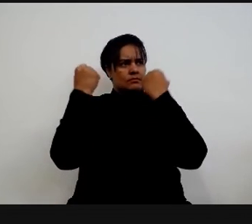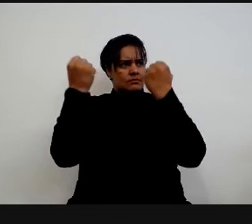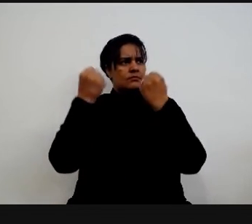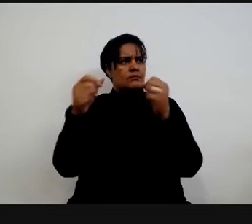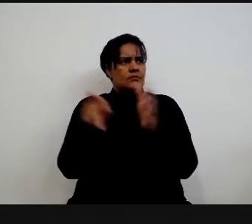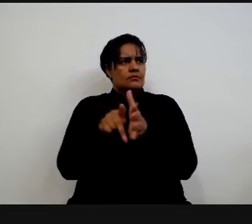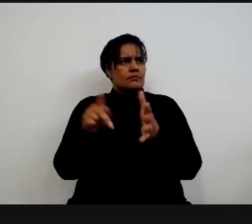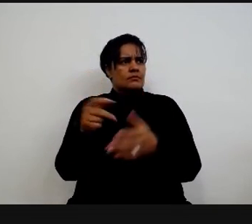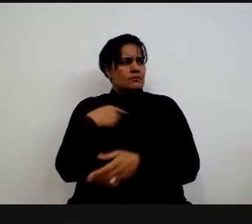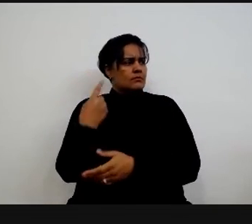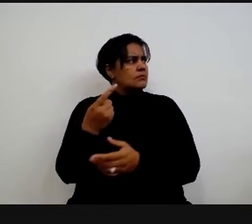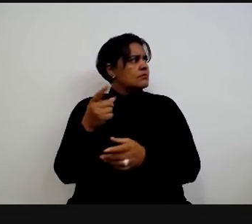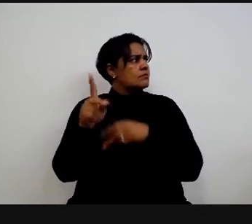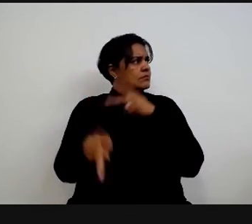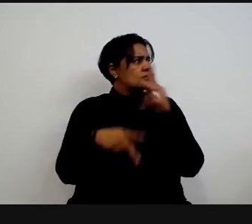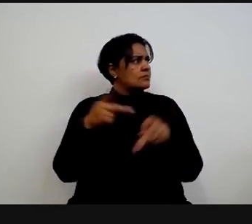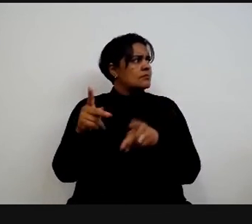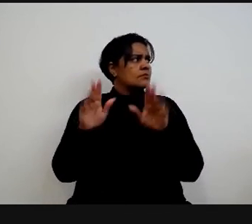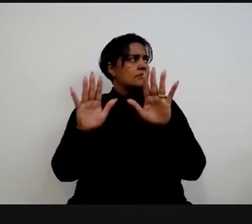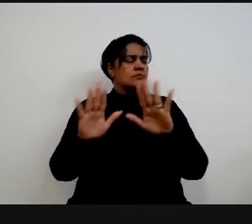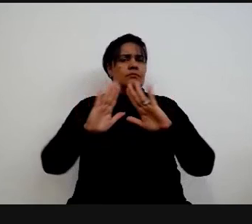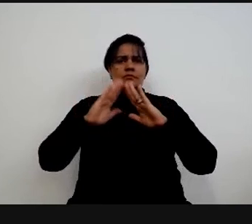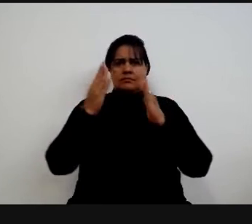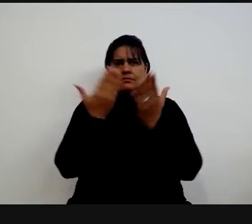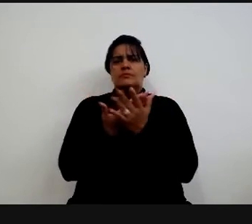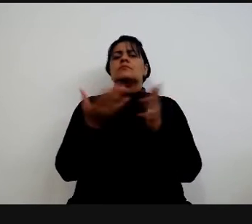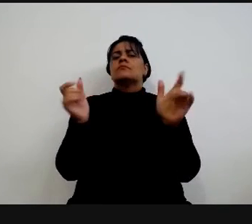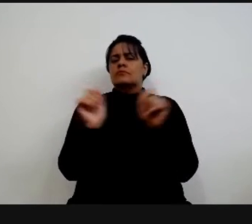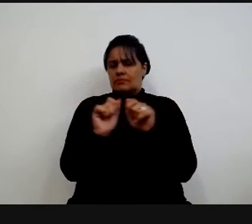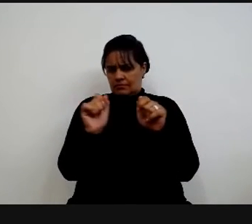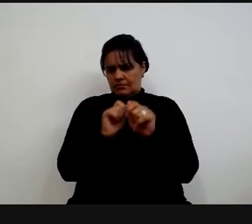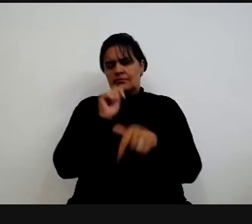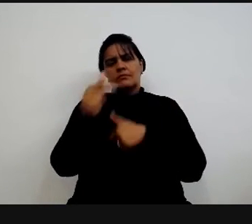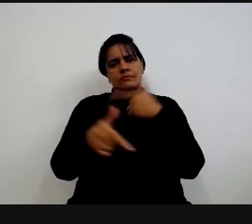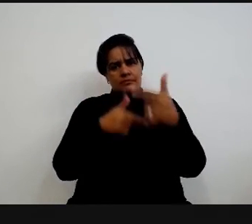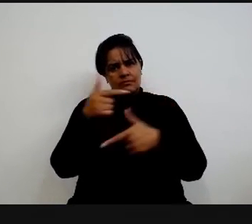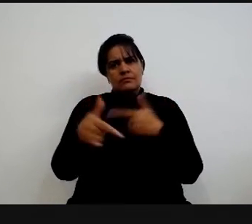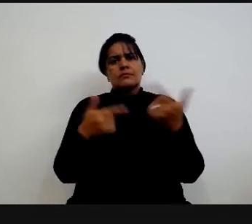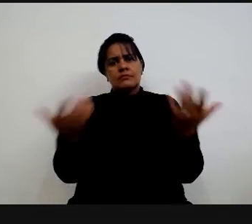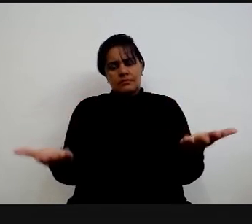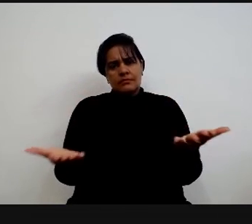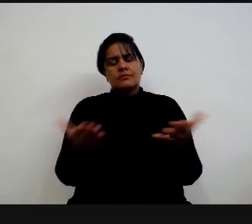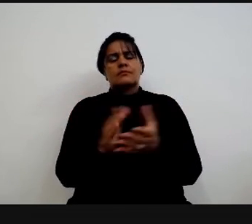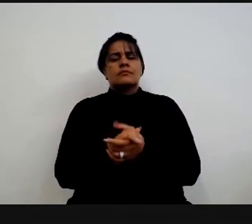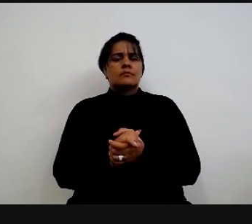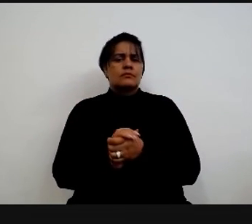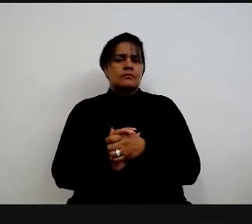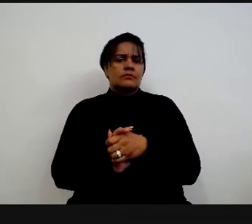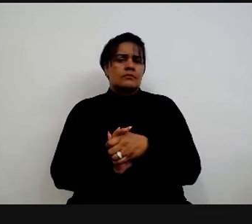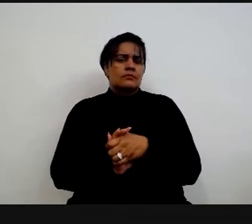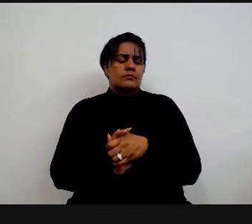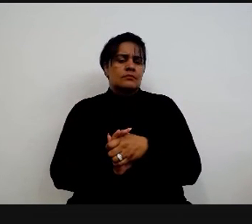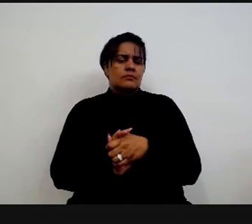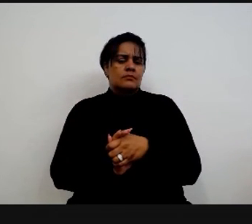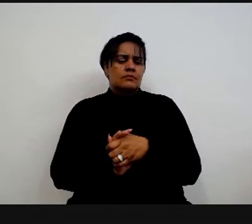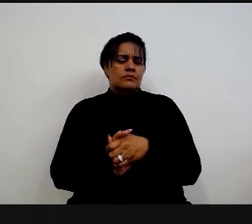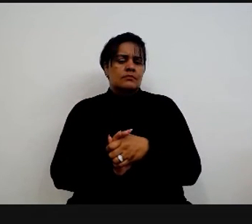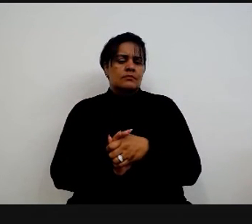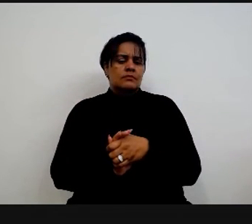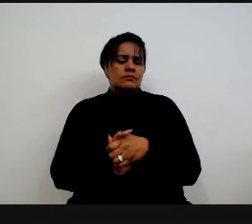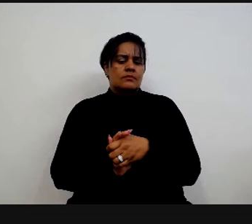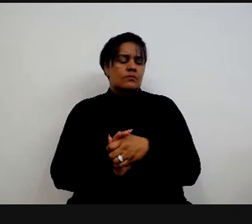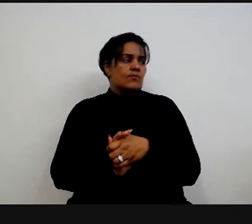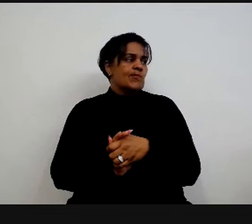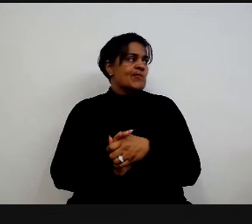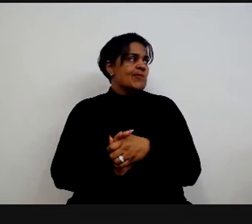E as escolas fazem esse trabalho. E é aquilo, quando